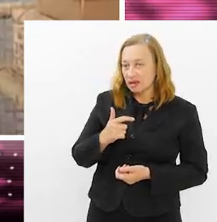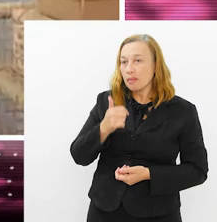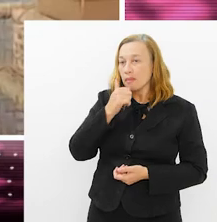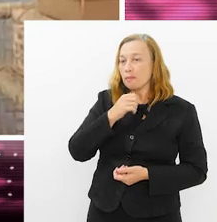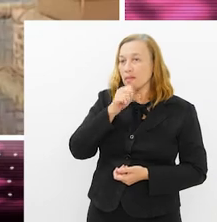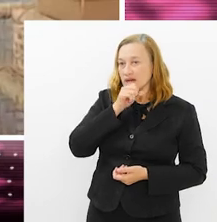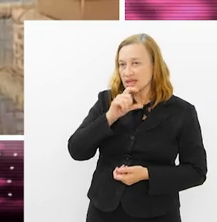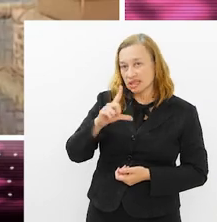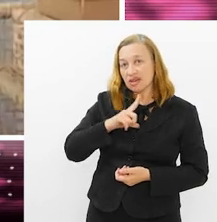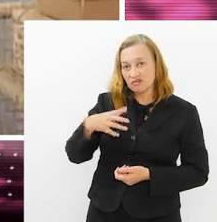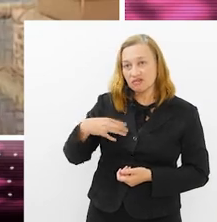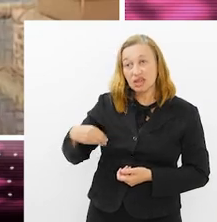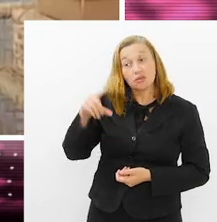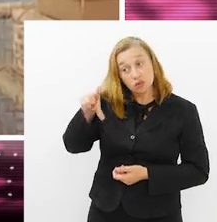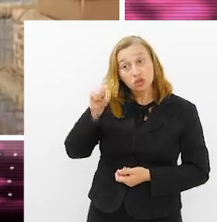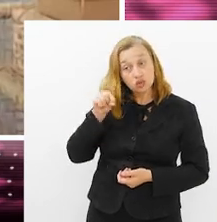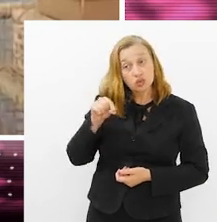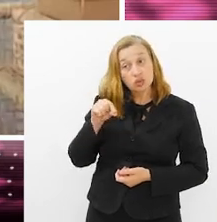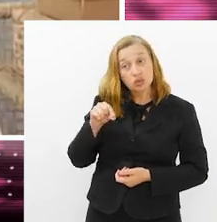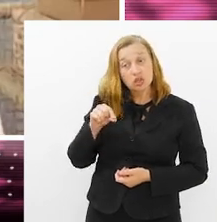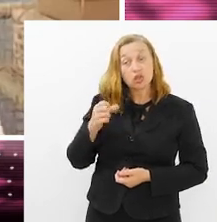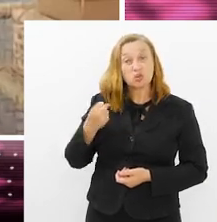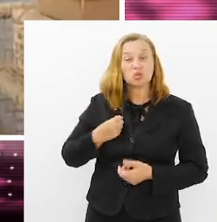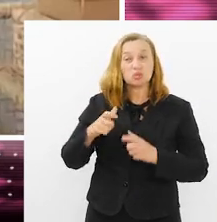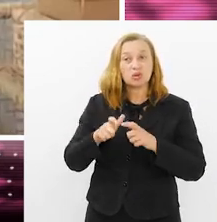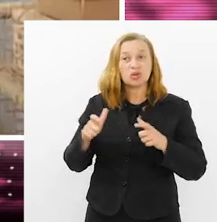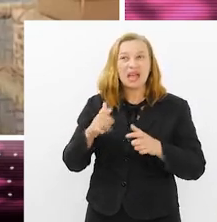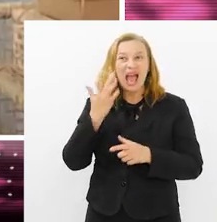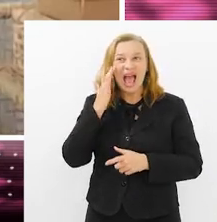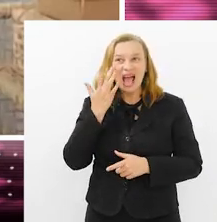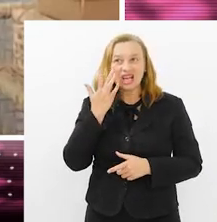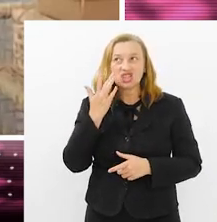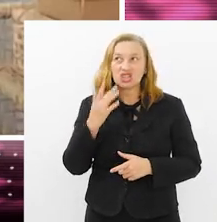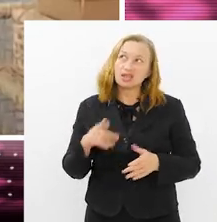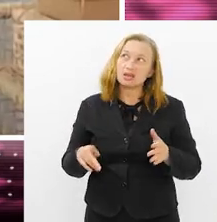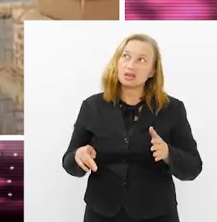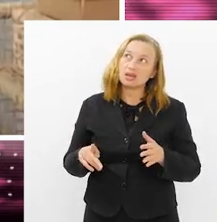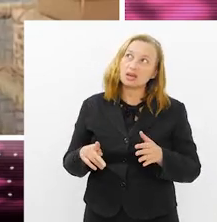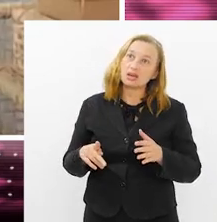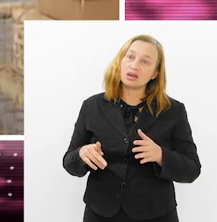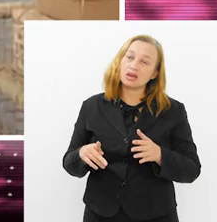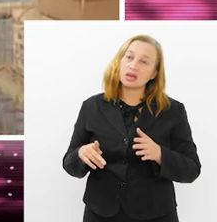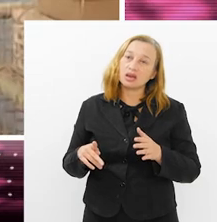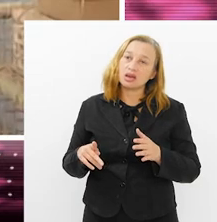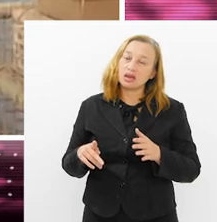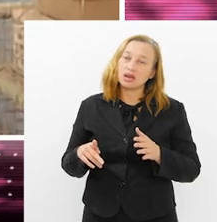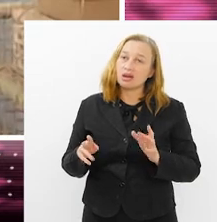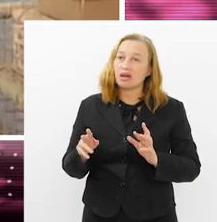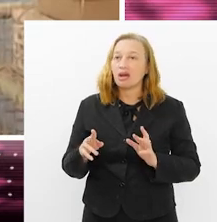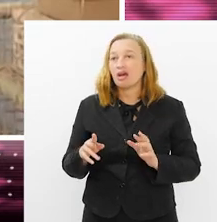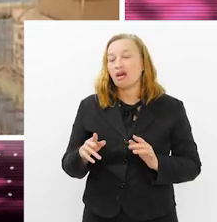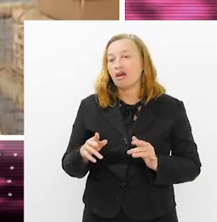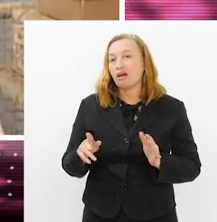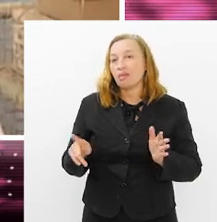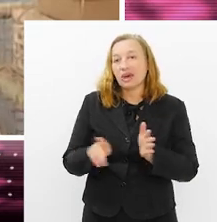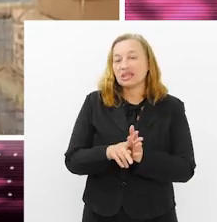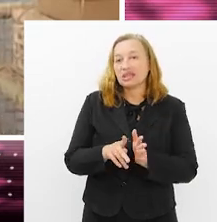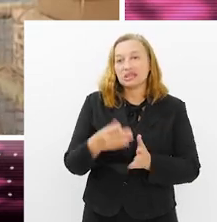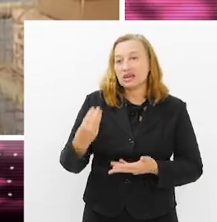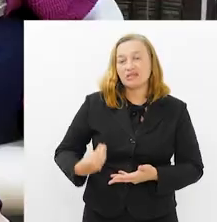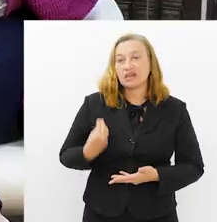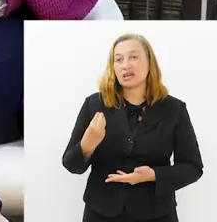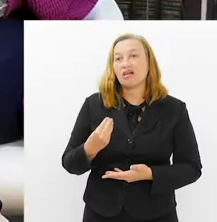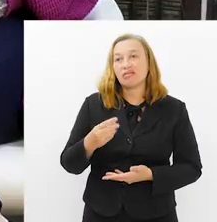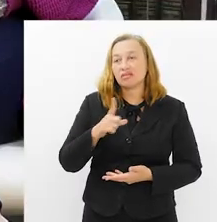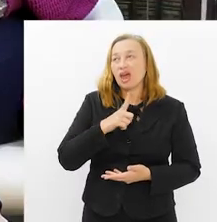ter filhos, ele é uma escolha, né? Porque grande maioria ainda acha que faz parte do script da vida, né? Tem